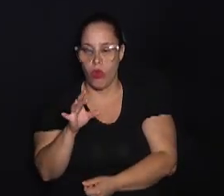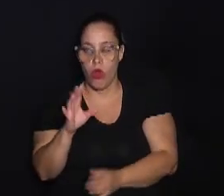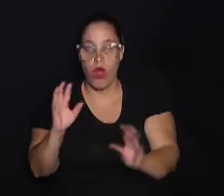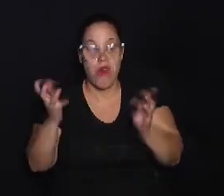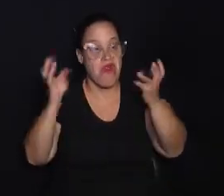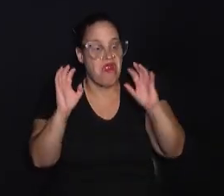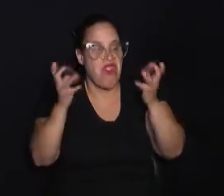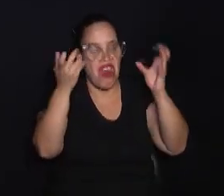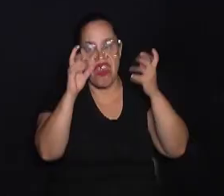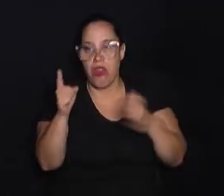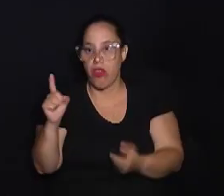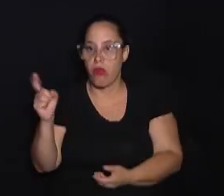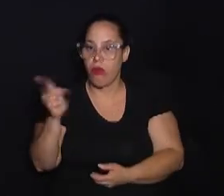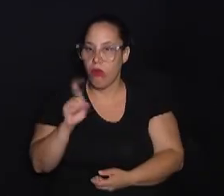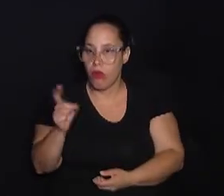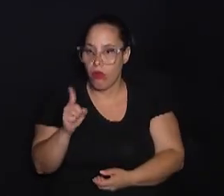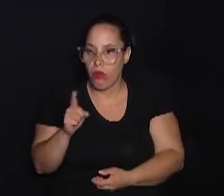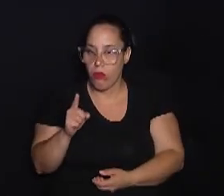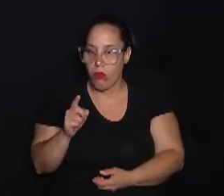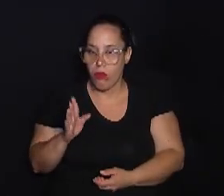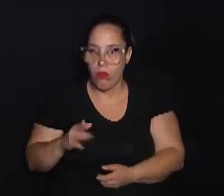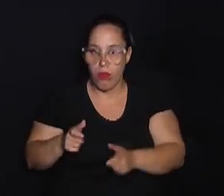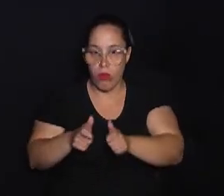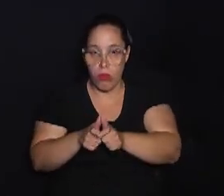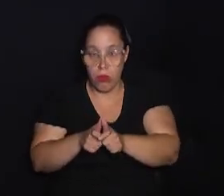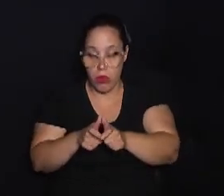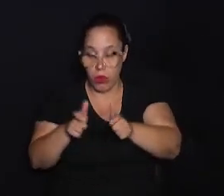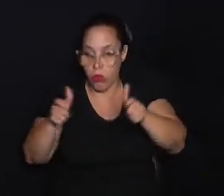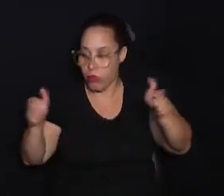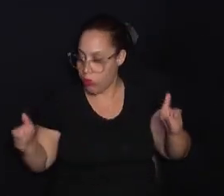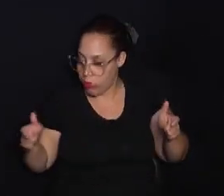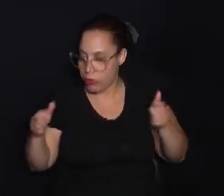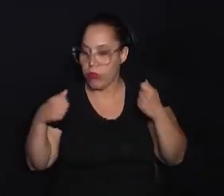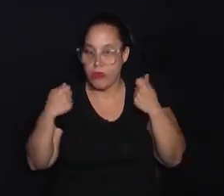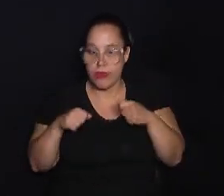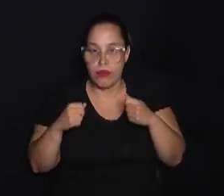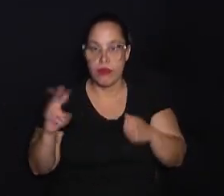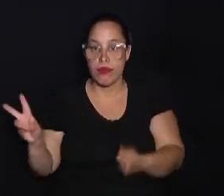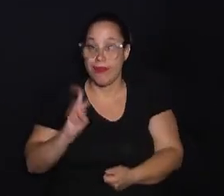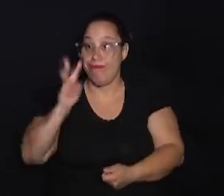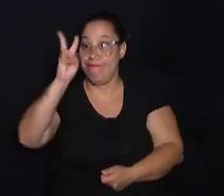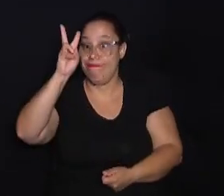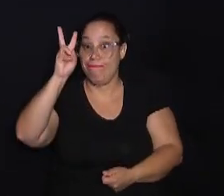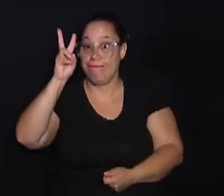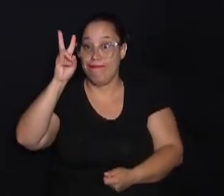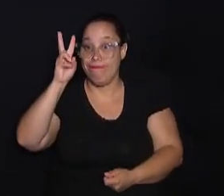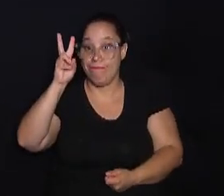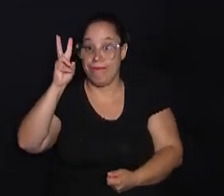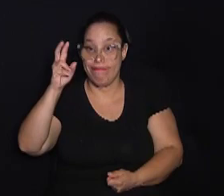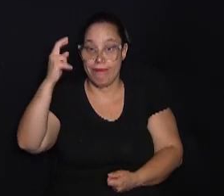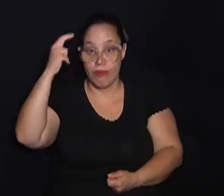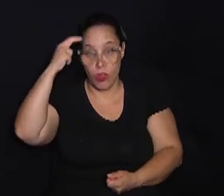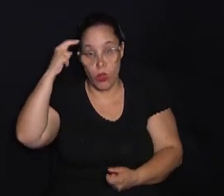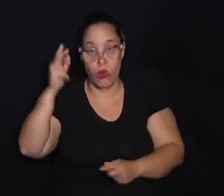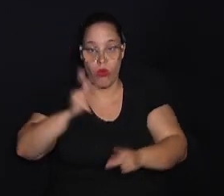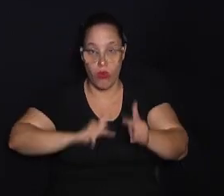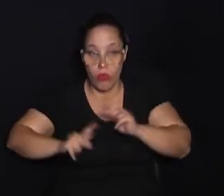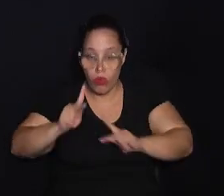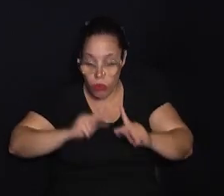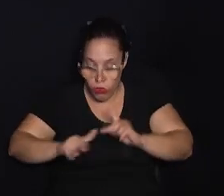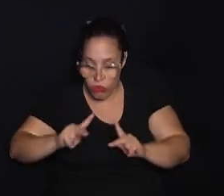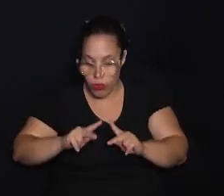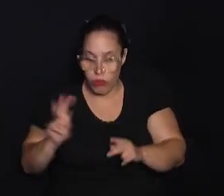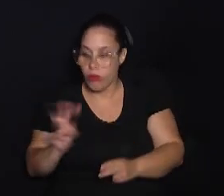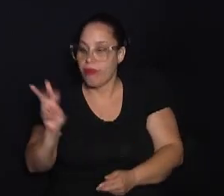eventos, né? A cultura ela é muito mais ampla que isso. E ela precisa ser valorizada, sobretudo a cultura popular precisa ser